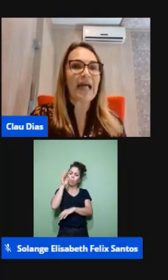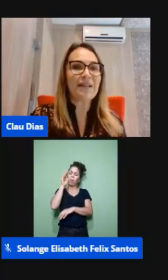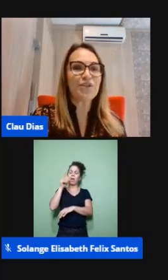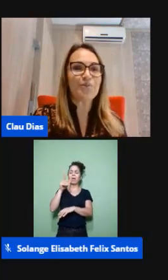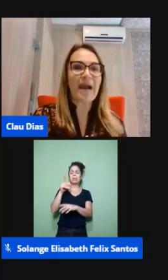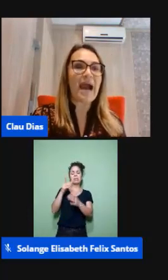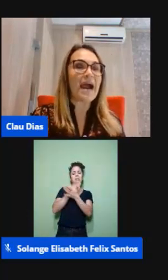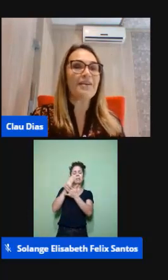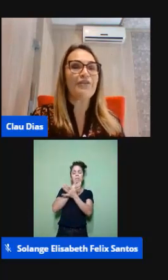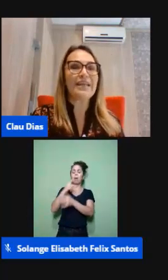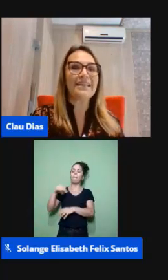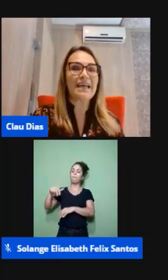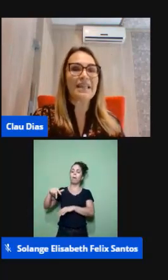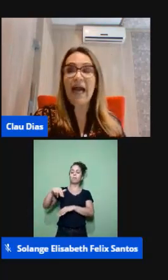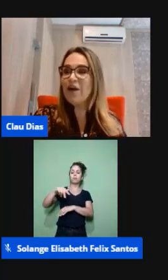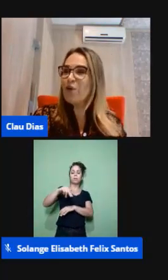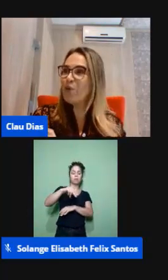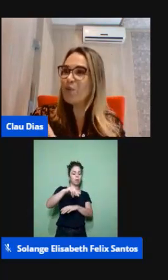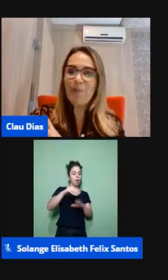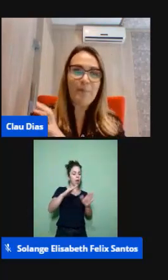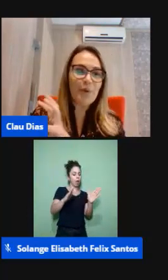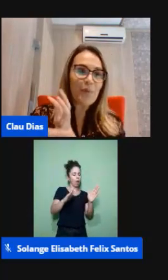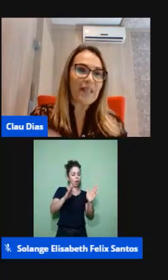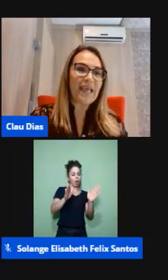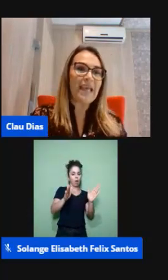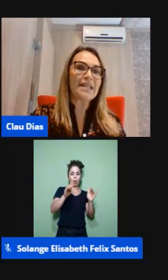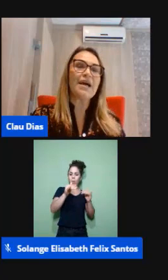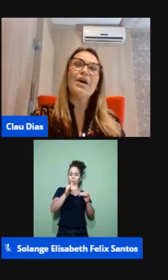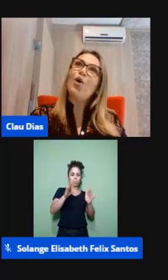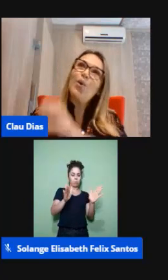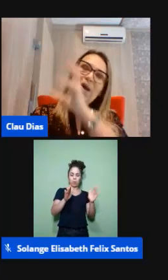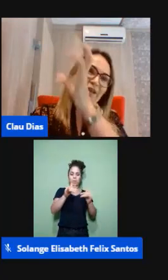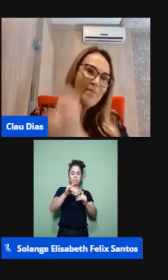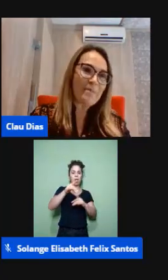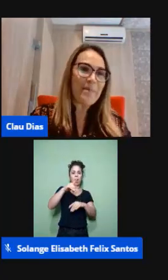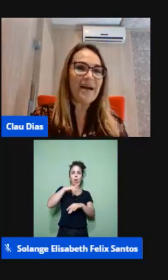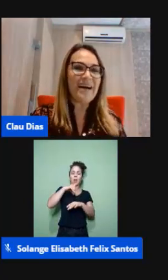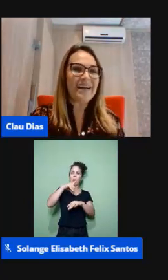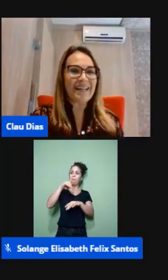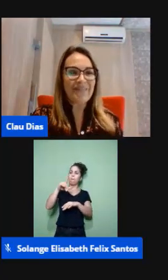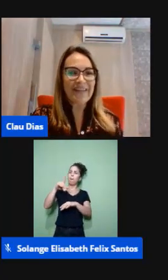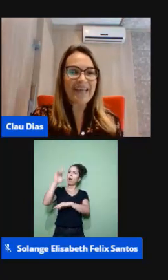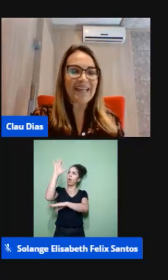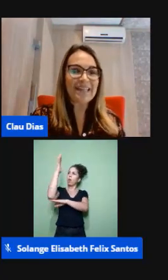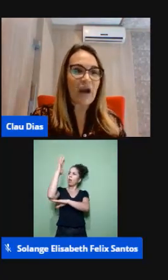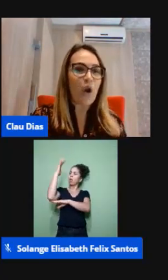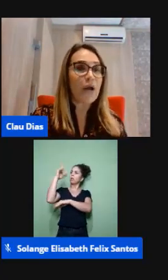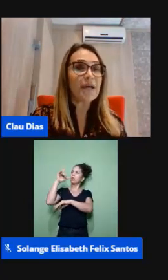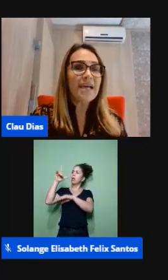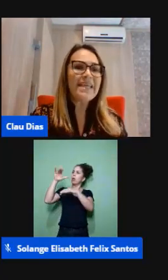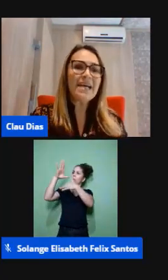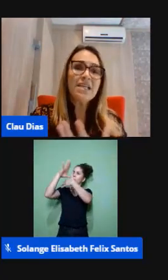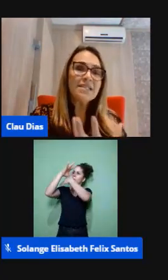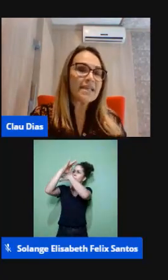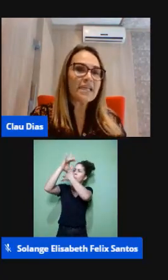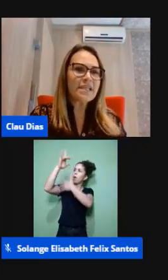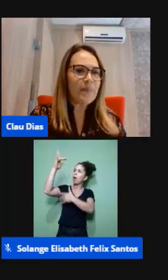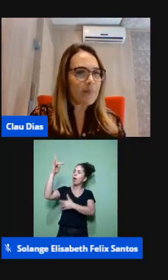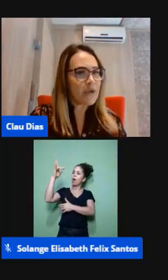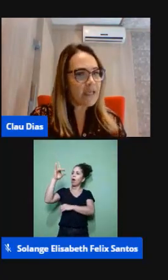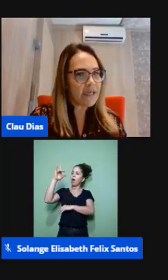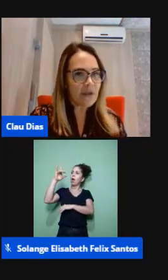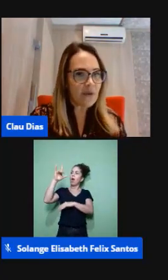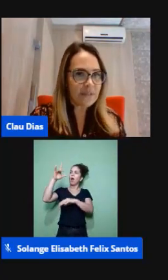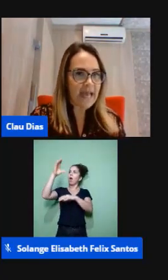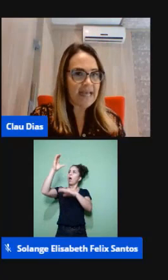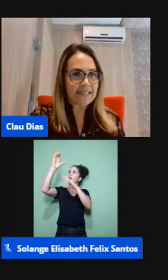passa do lado de uma árvore que tem lá uma borboleta, ou cai uma manga da mangueira ali na hora, e a criança quer